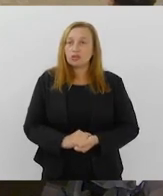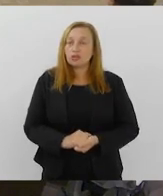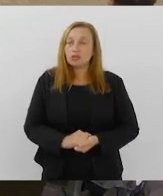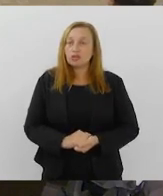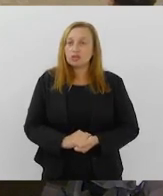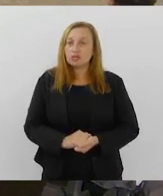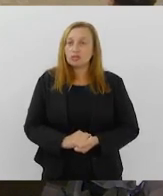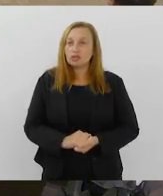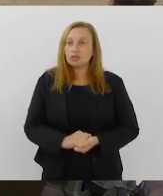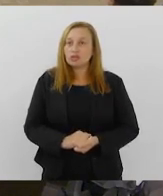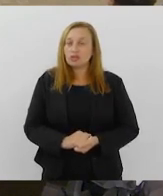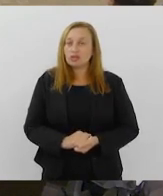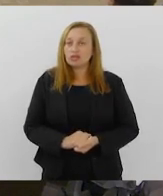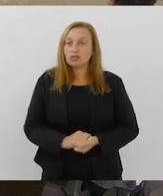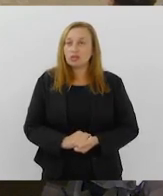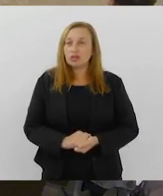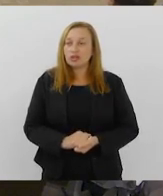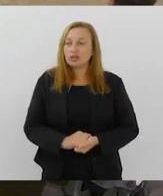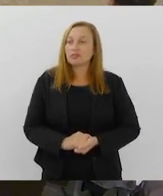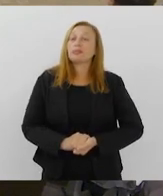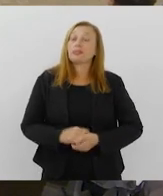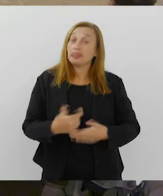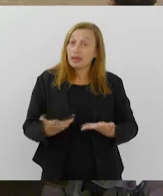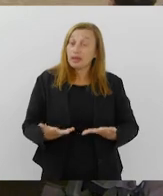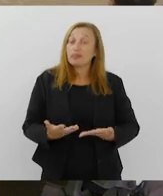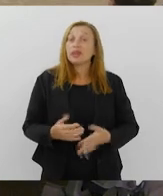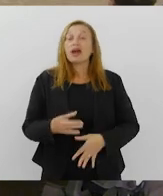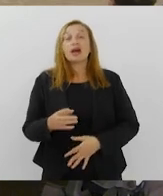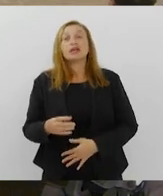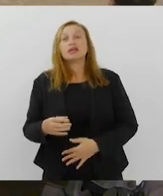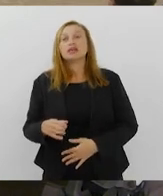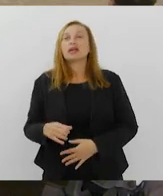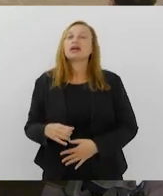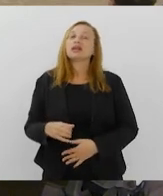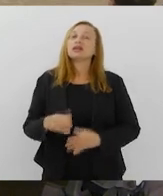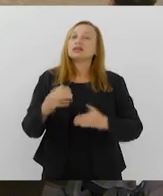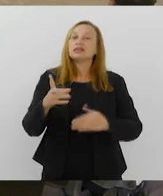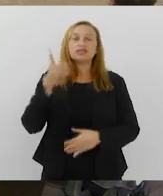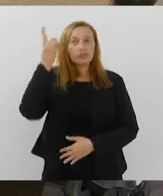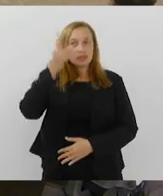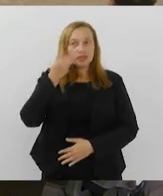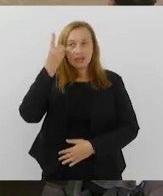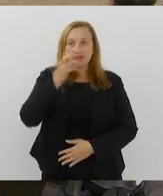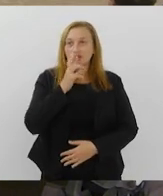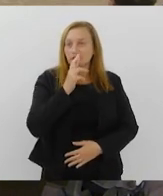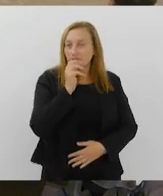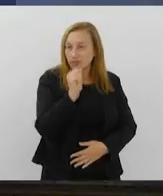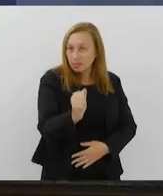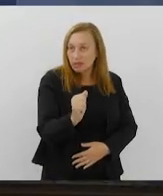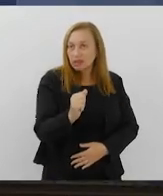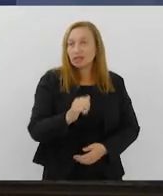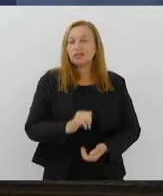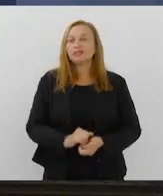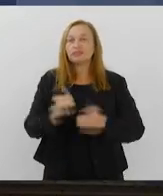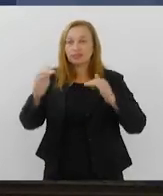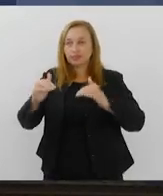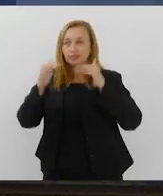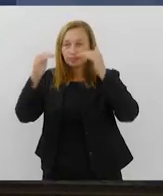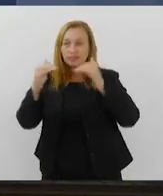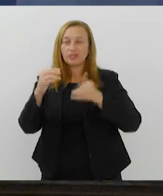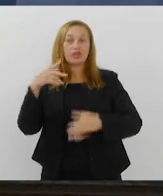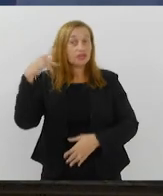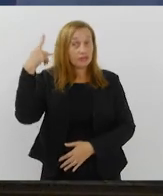Bem, excelentíssimo deputado Rodrigo Amorim, excelentíssimo